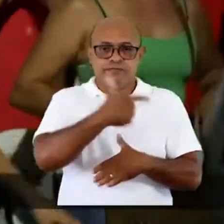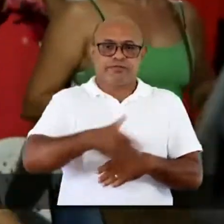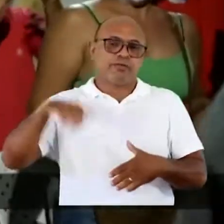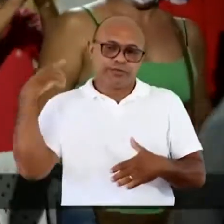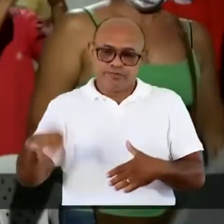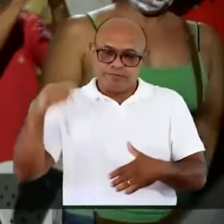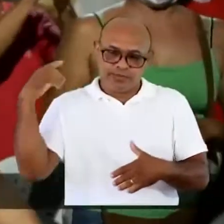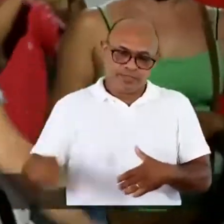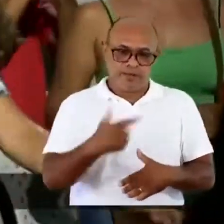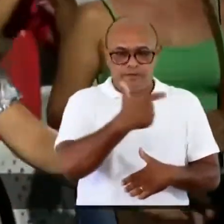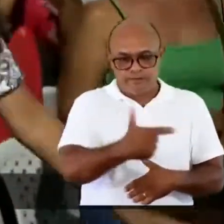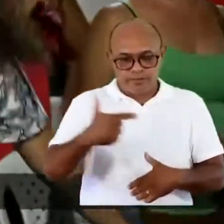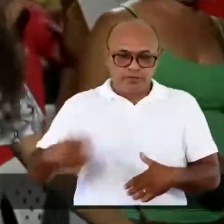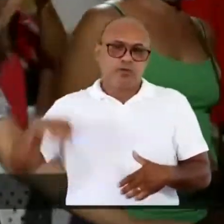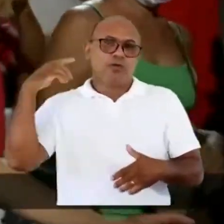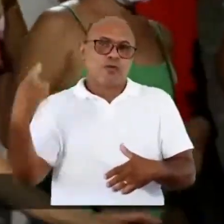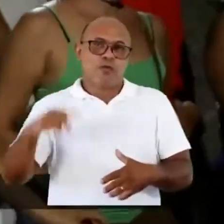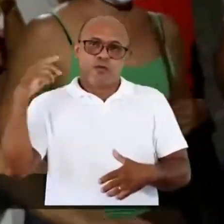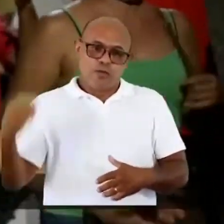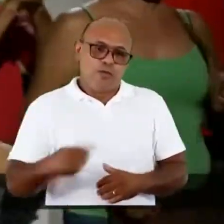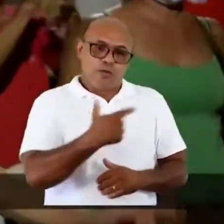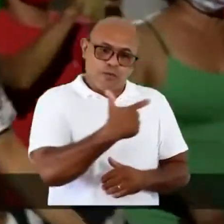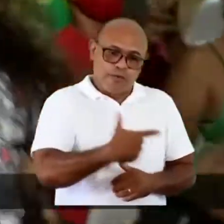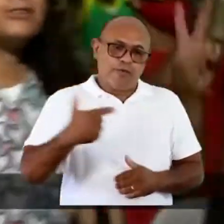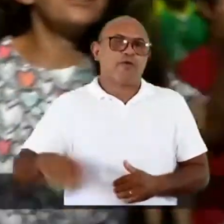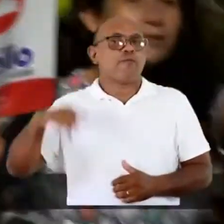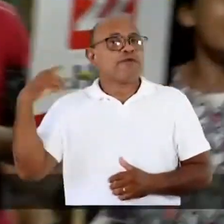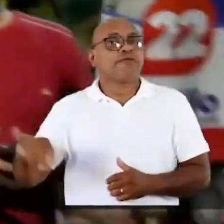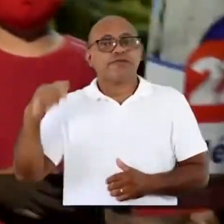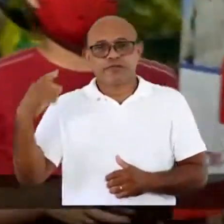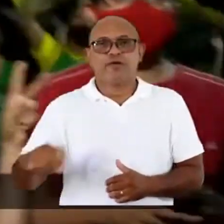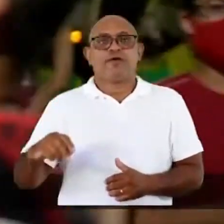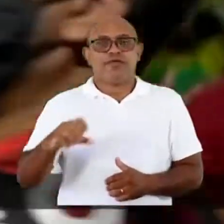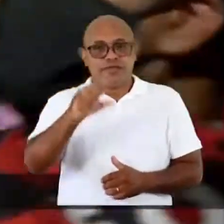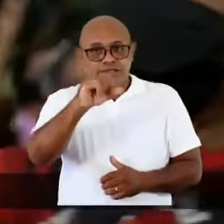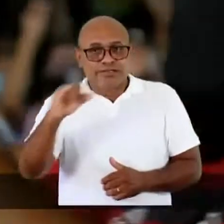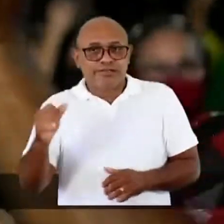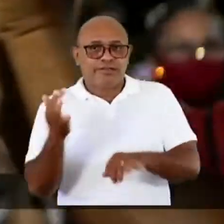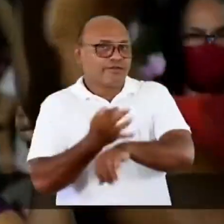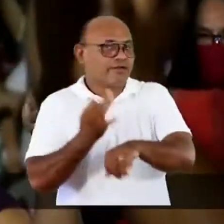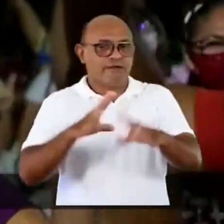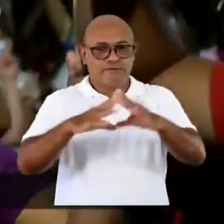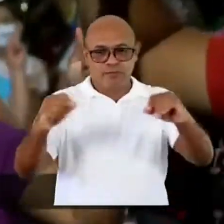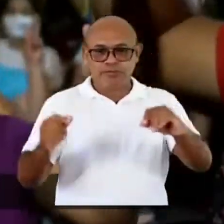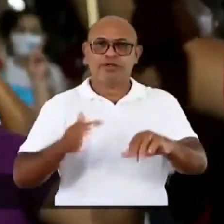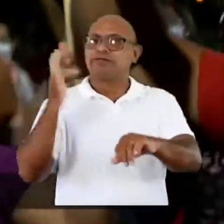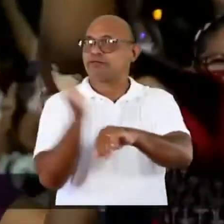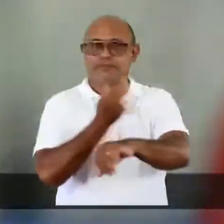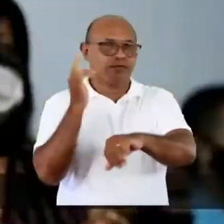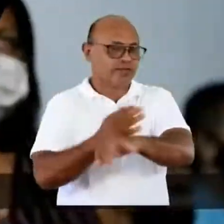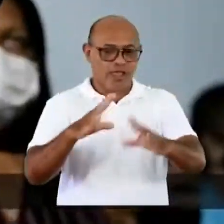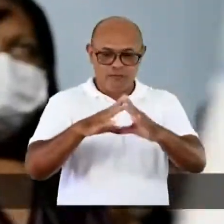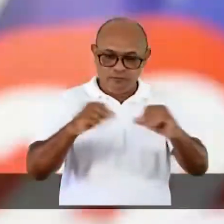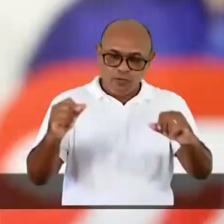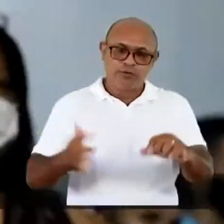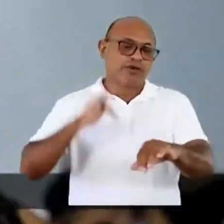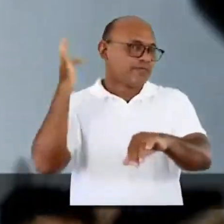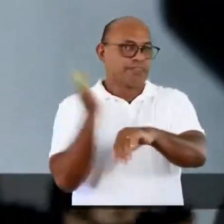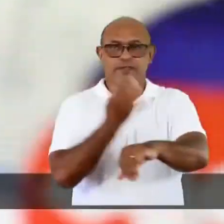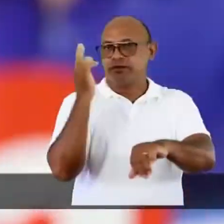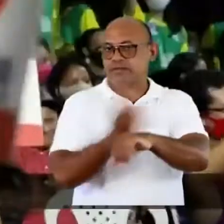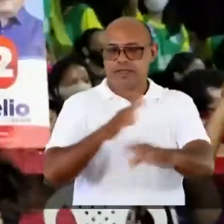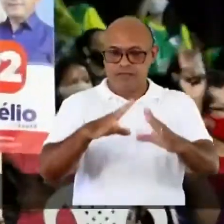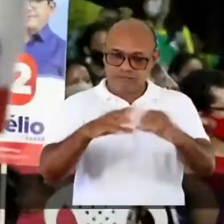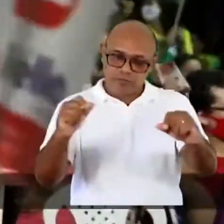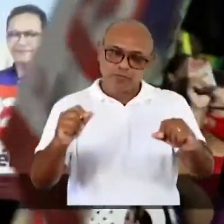pessoas. Tome, tome 22, tome, tome 22, tome, tome 22, tome, tome 22. Quem não aguenta que corra,